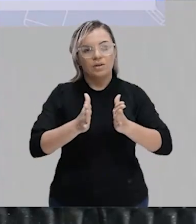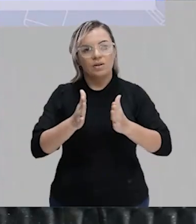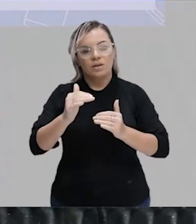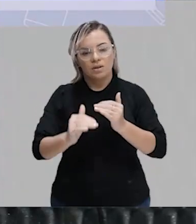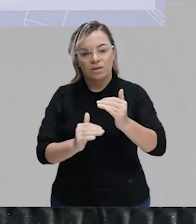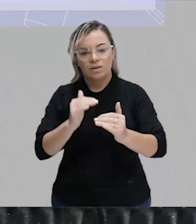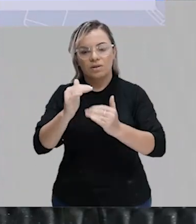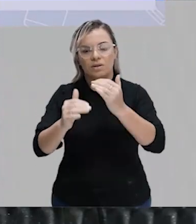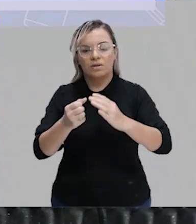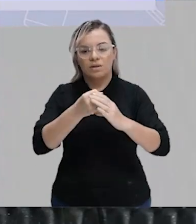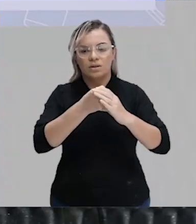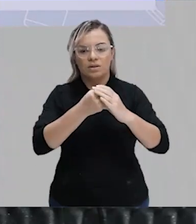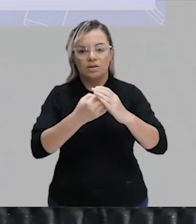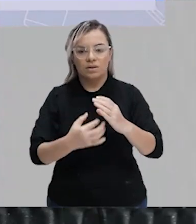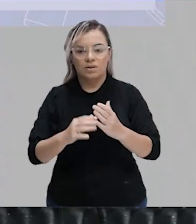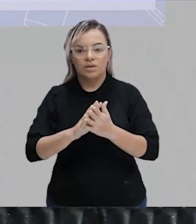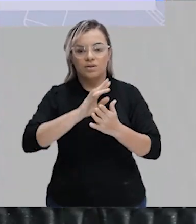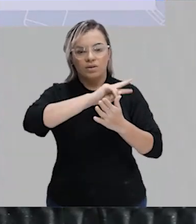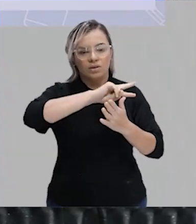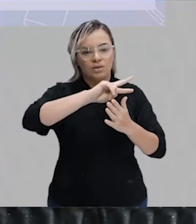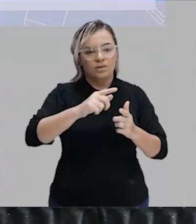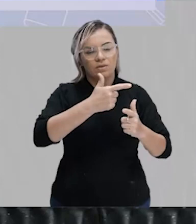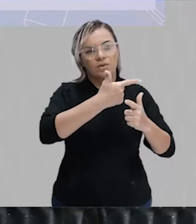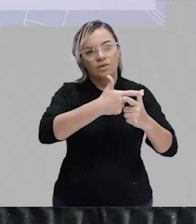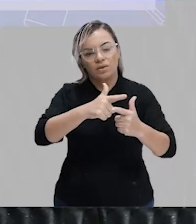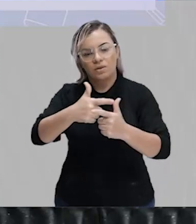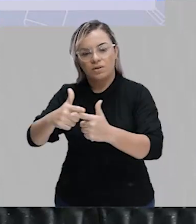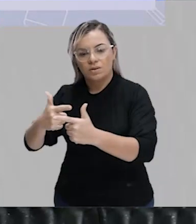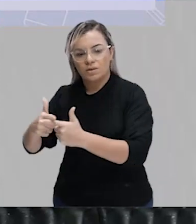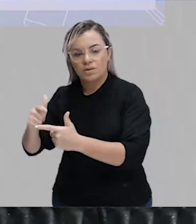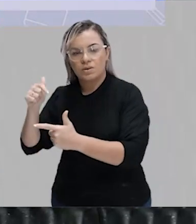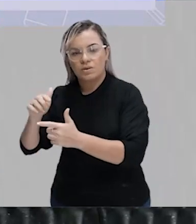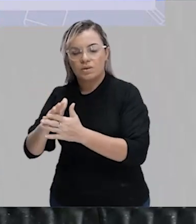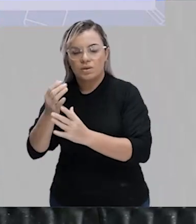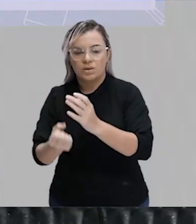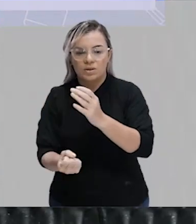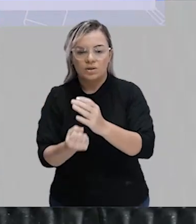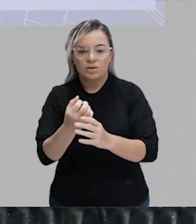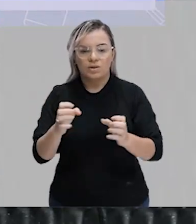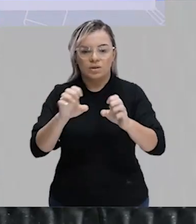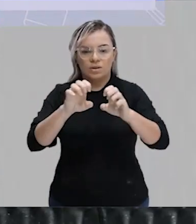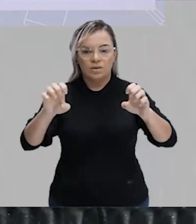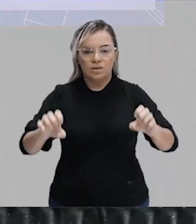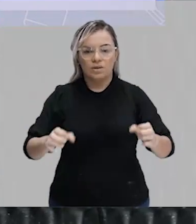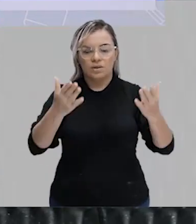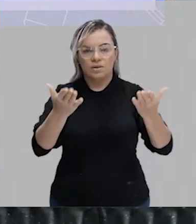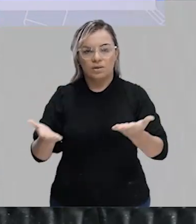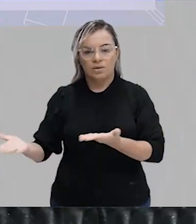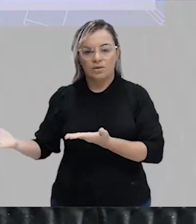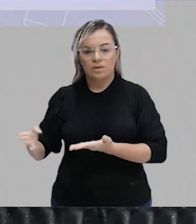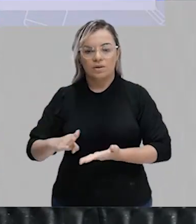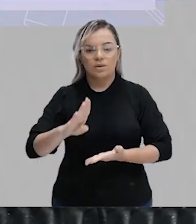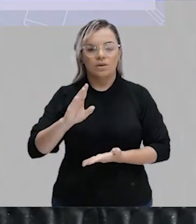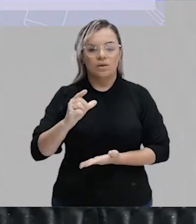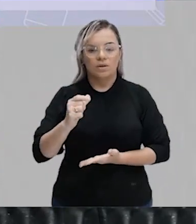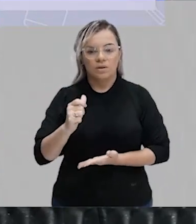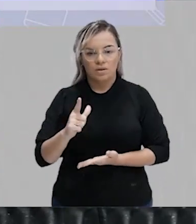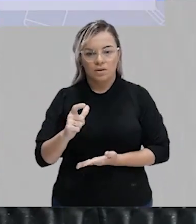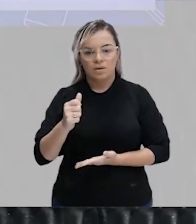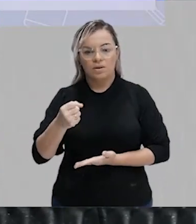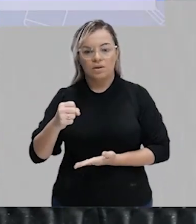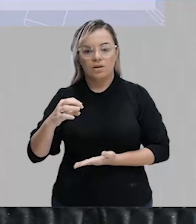desenvolvimento caracteriza-se pela ocorrência de diversas divisões e o surgimento de uma estrutura chamada